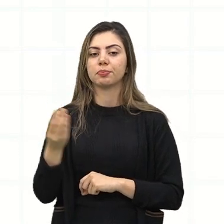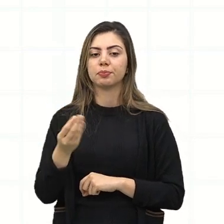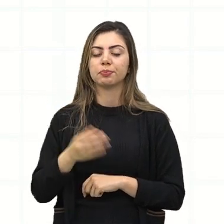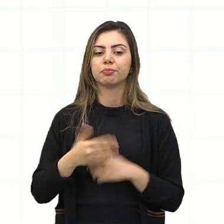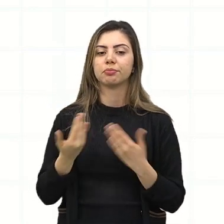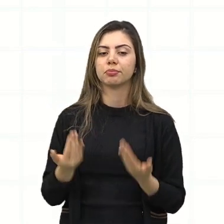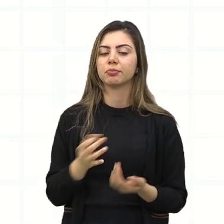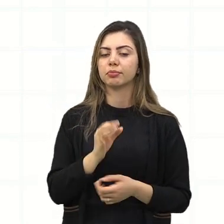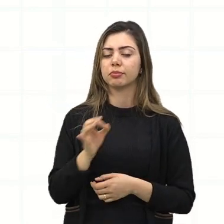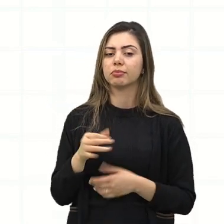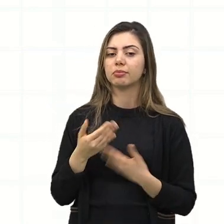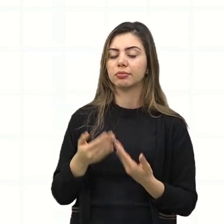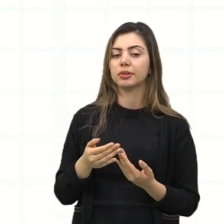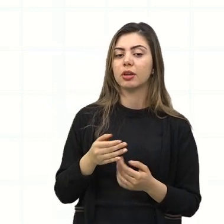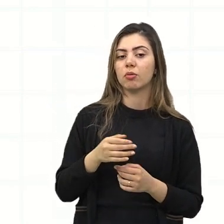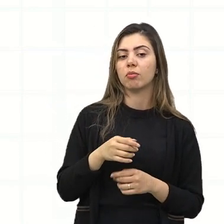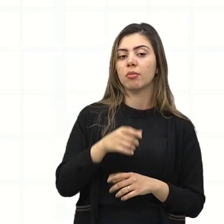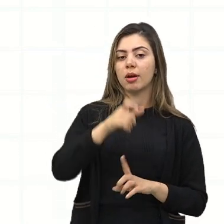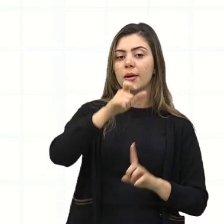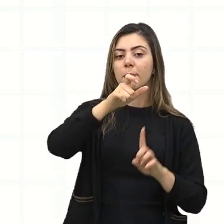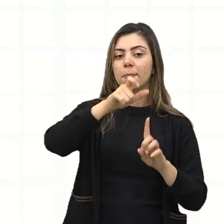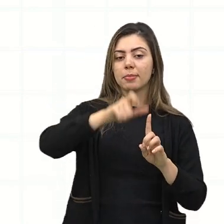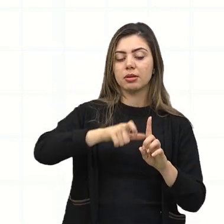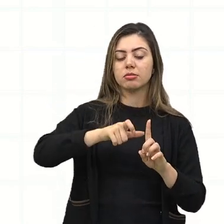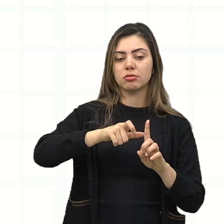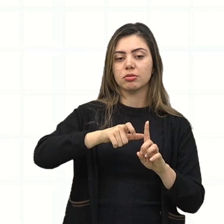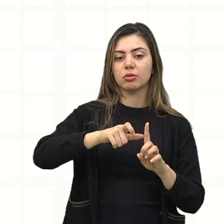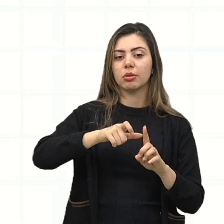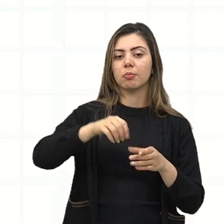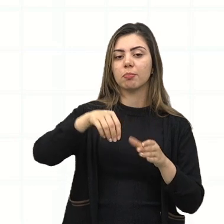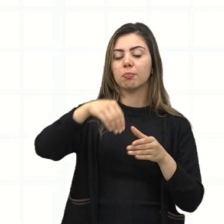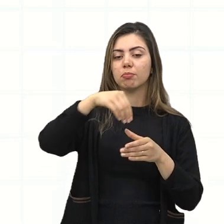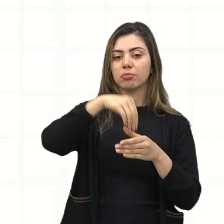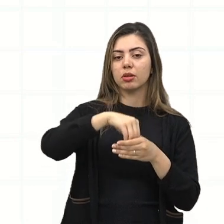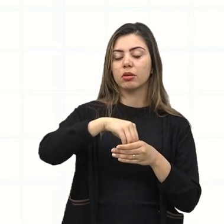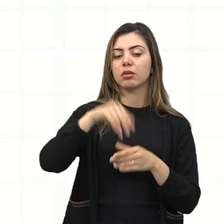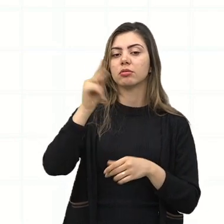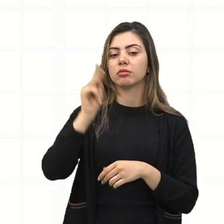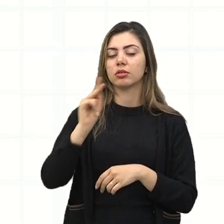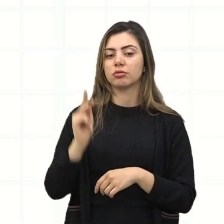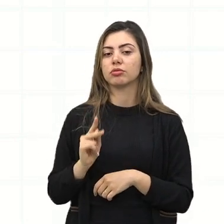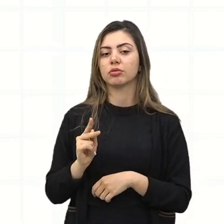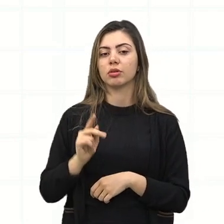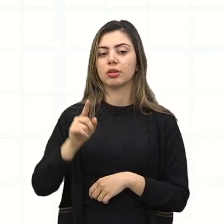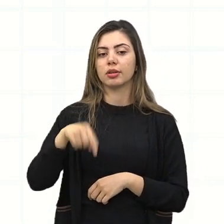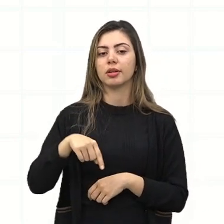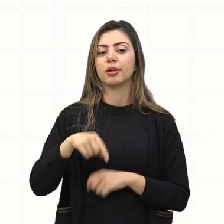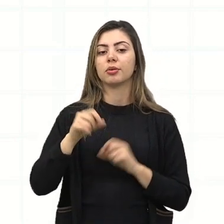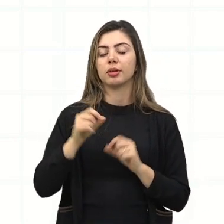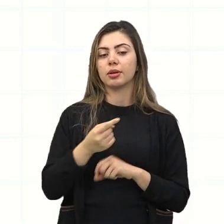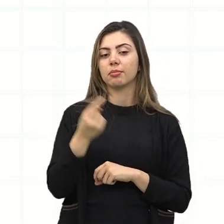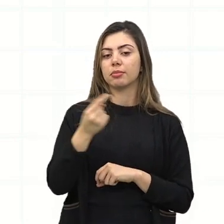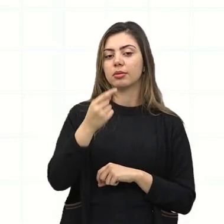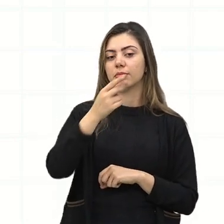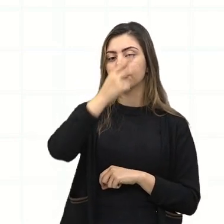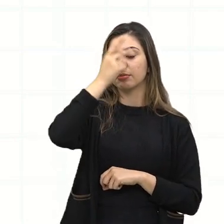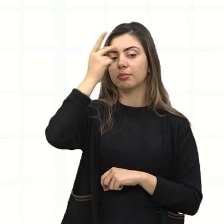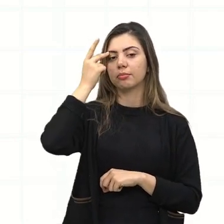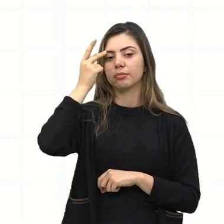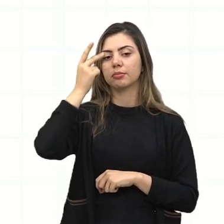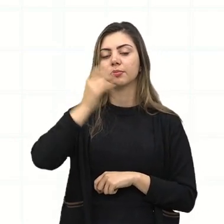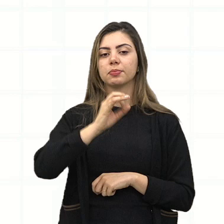esse narrador, a pessoa do discurso que vai predominar é a